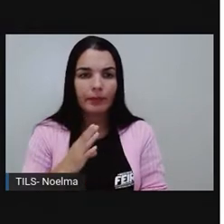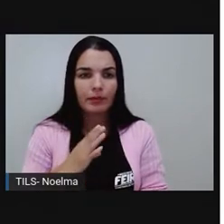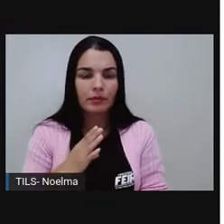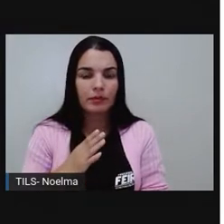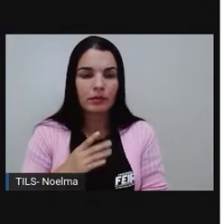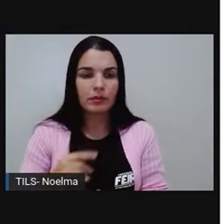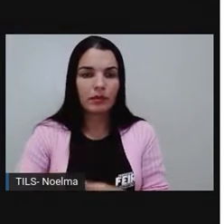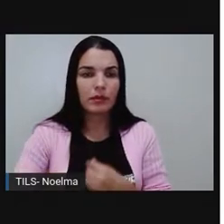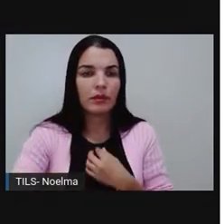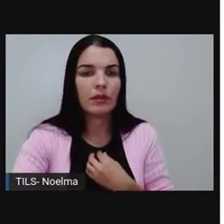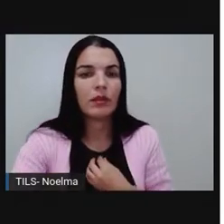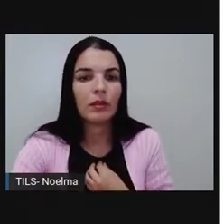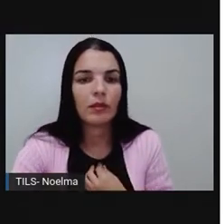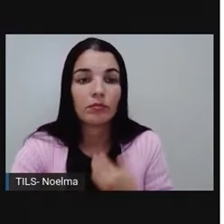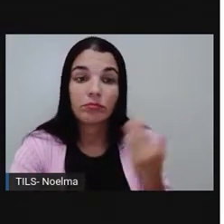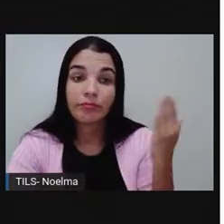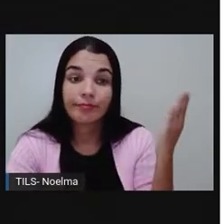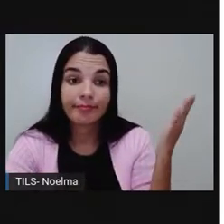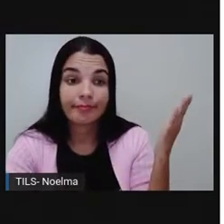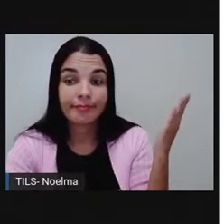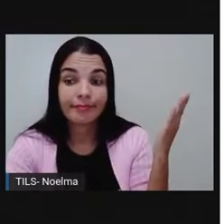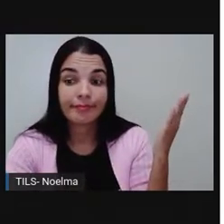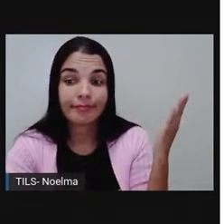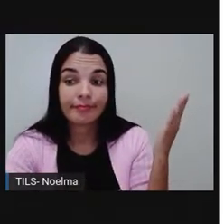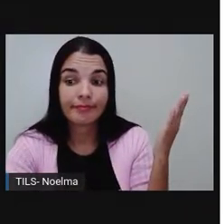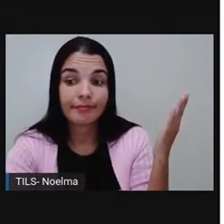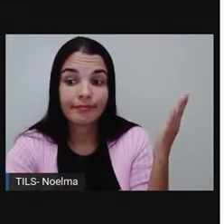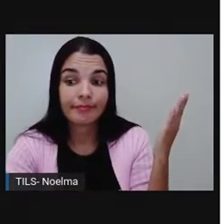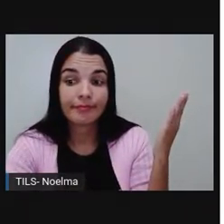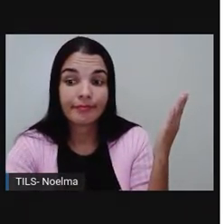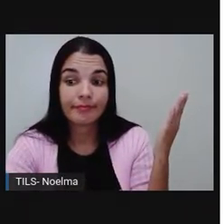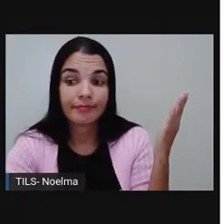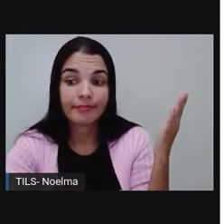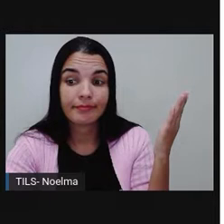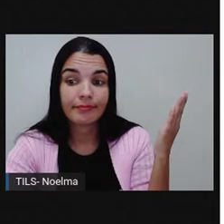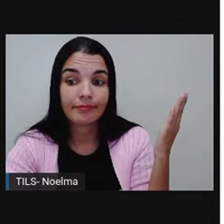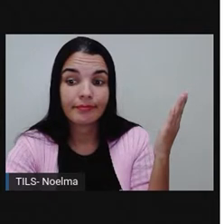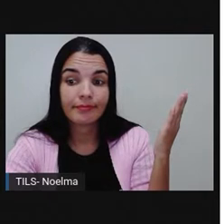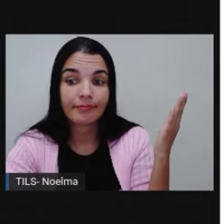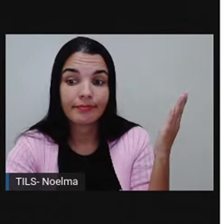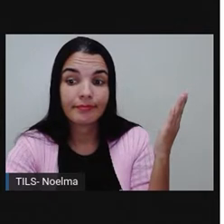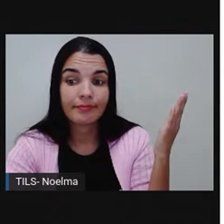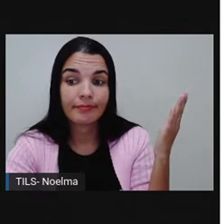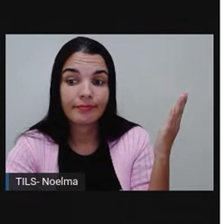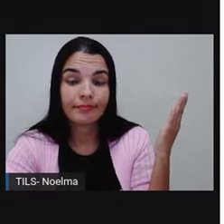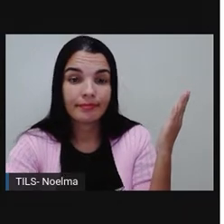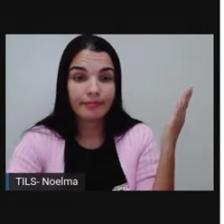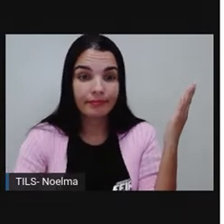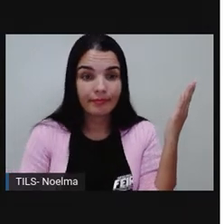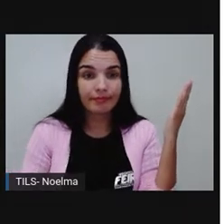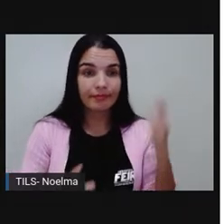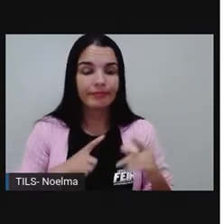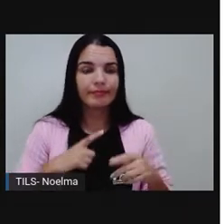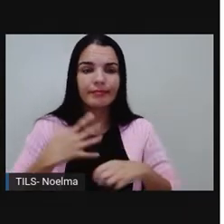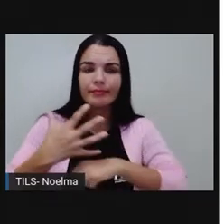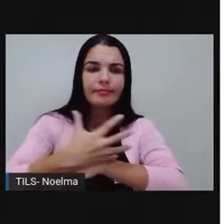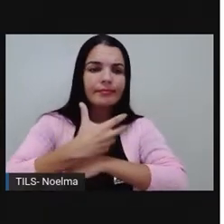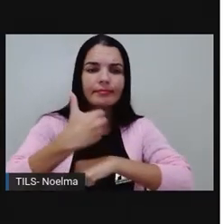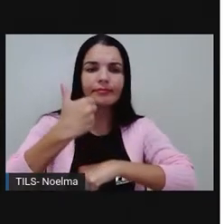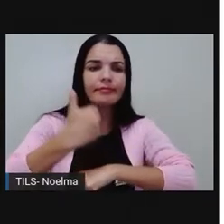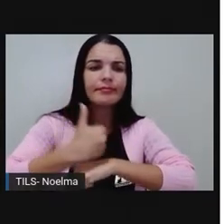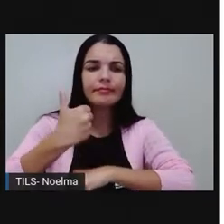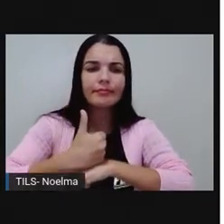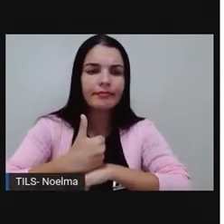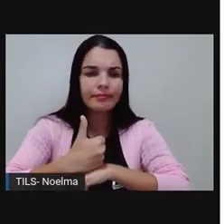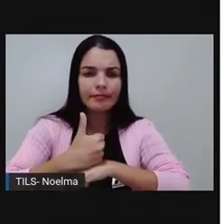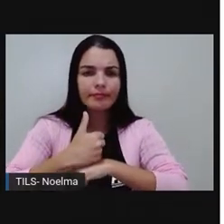colonização. Ou seja, o que fez Portugal manter o Brasil como uma colônia? Ora,